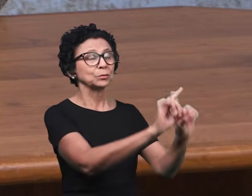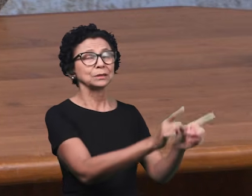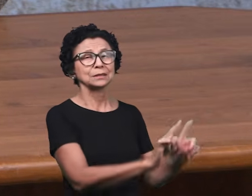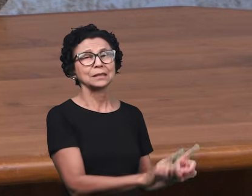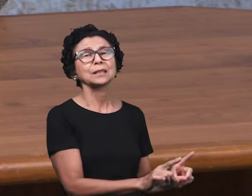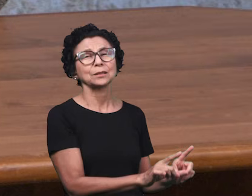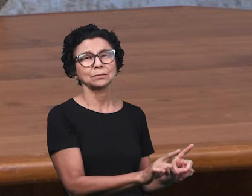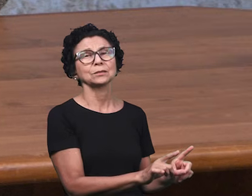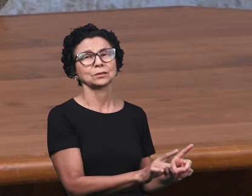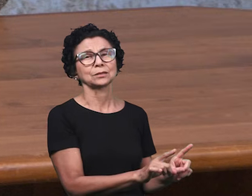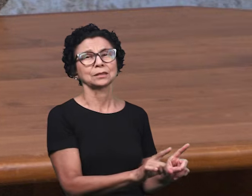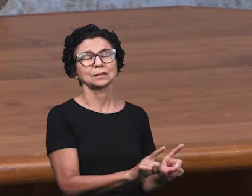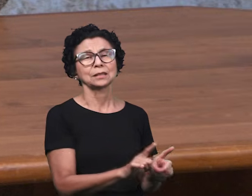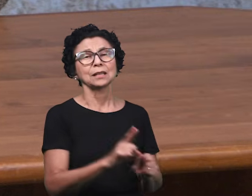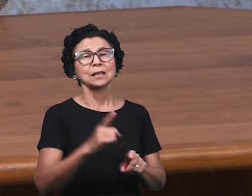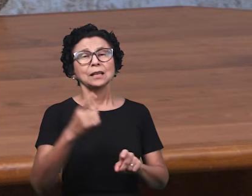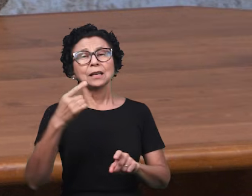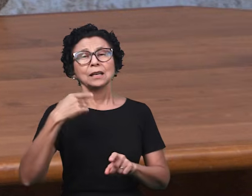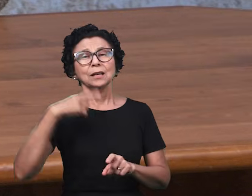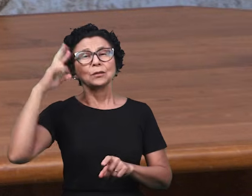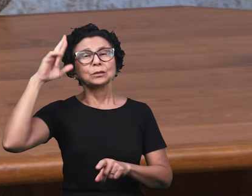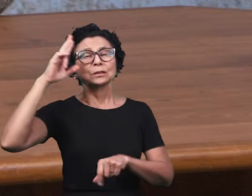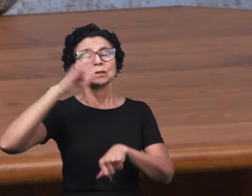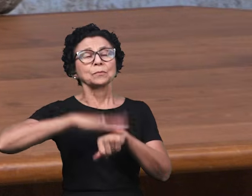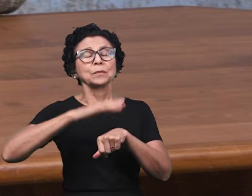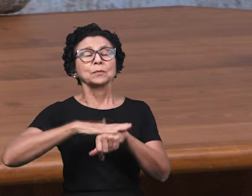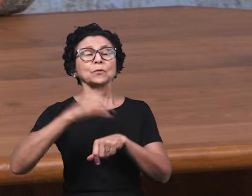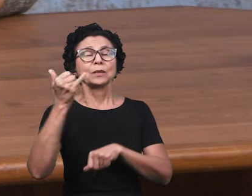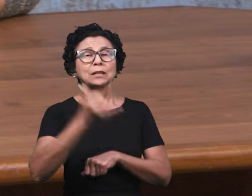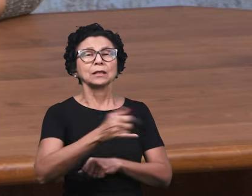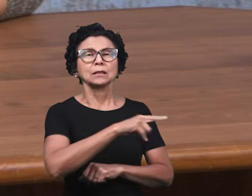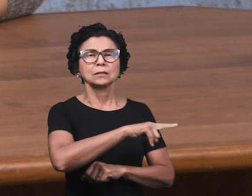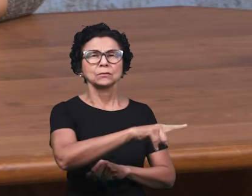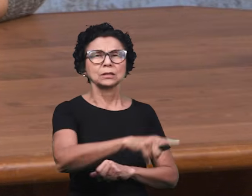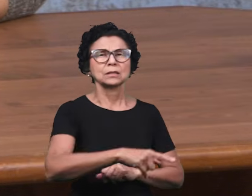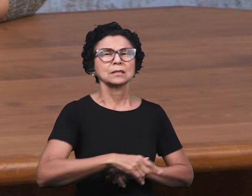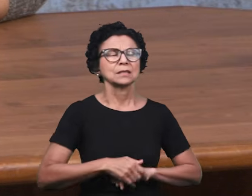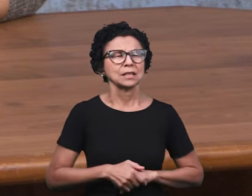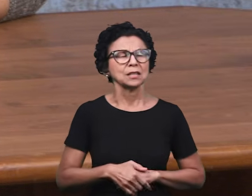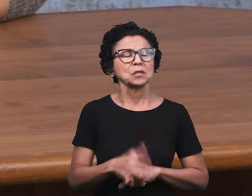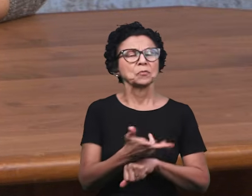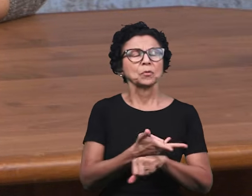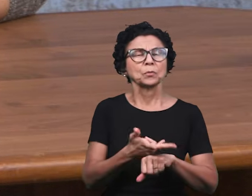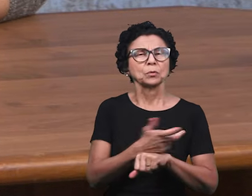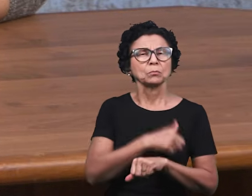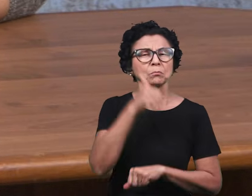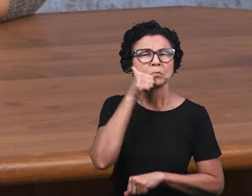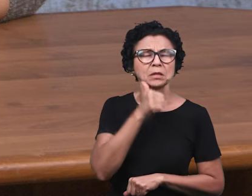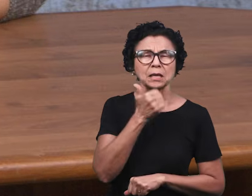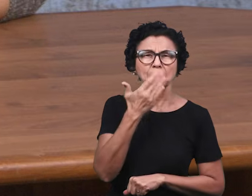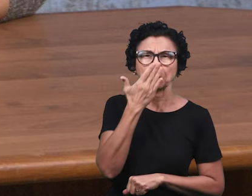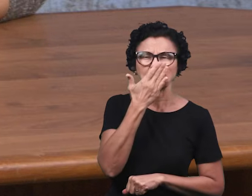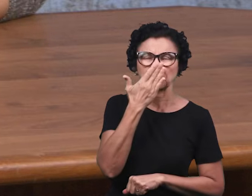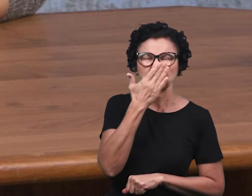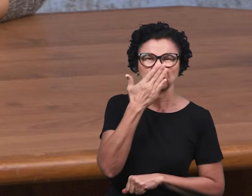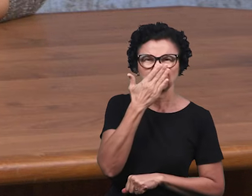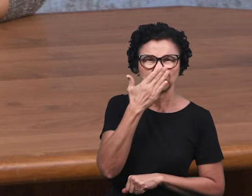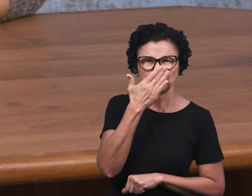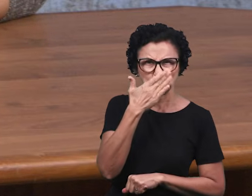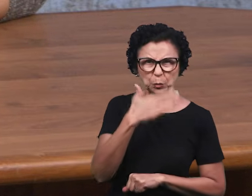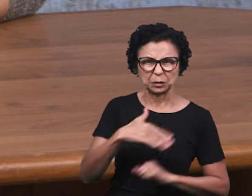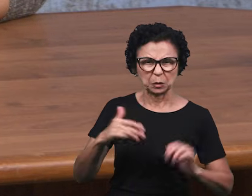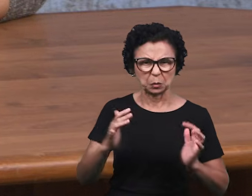ter eu falado, adulteraram e em casa de meretrizes se ajuntaram em